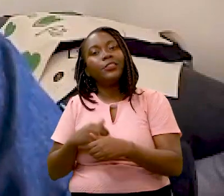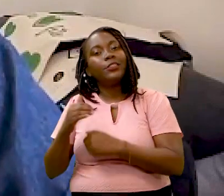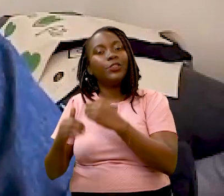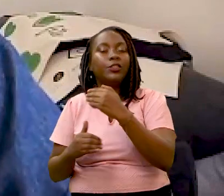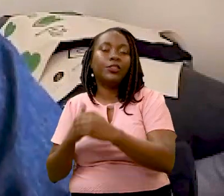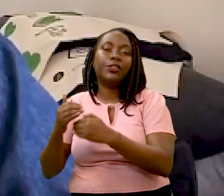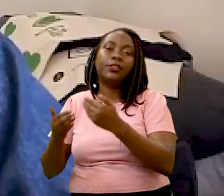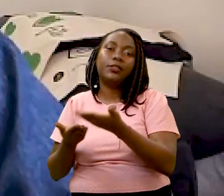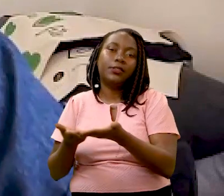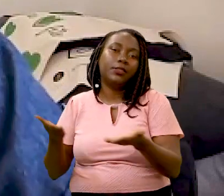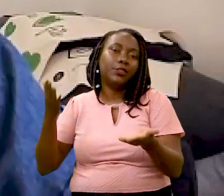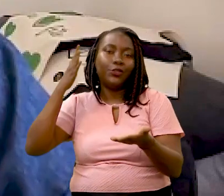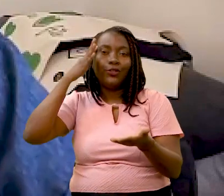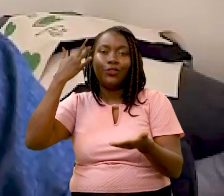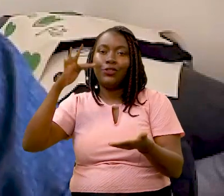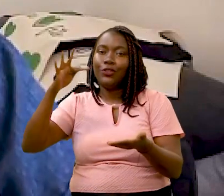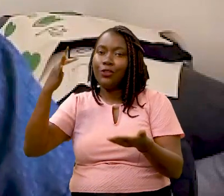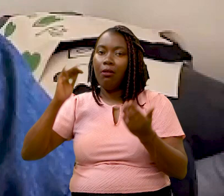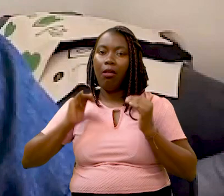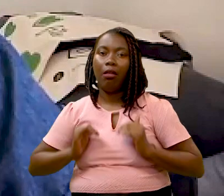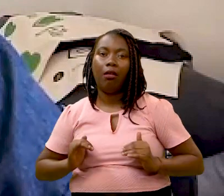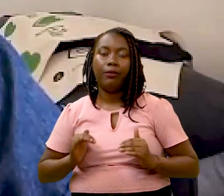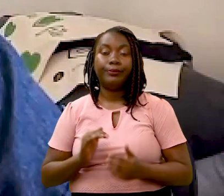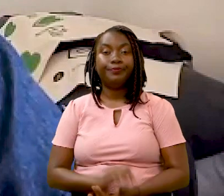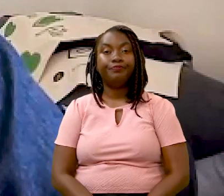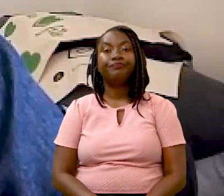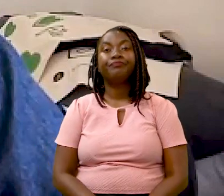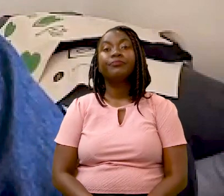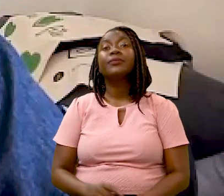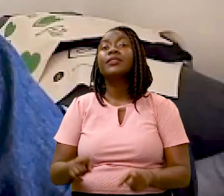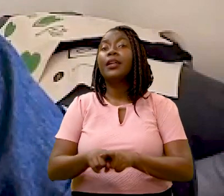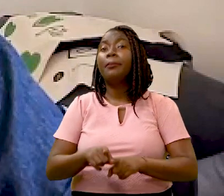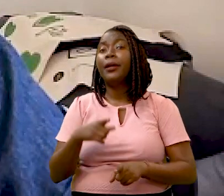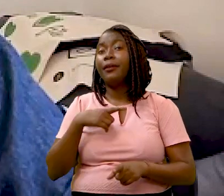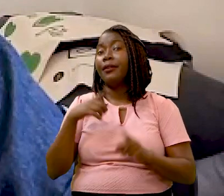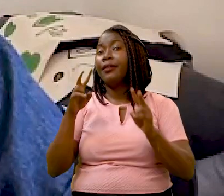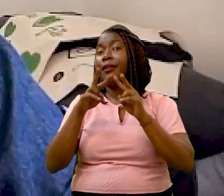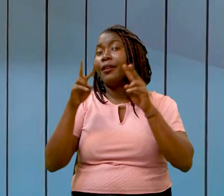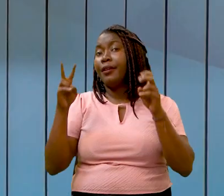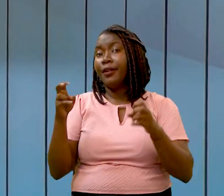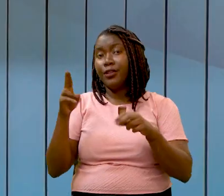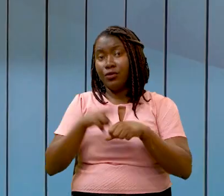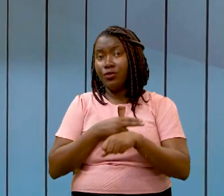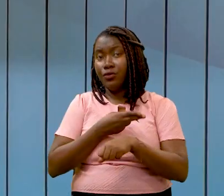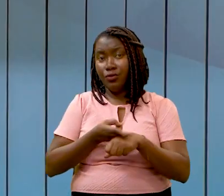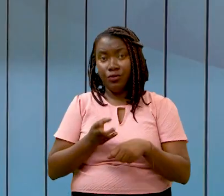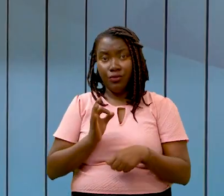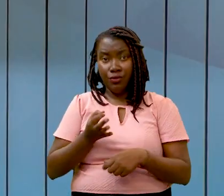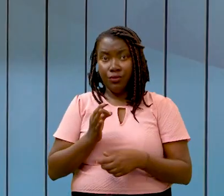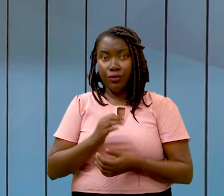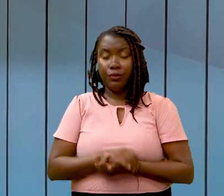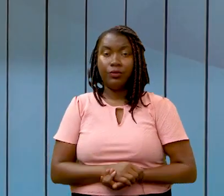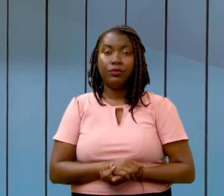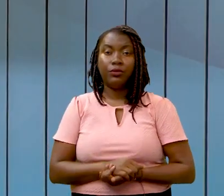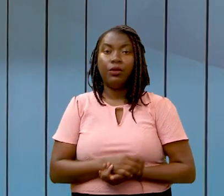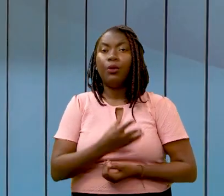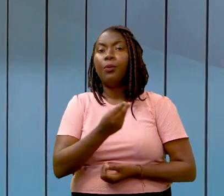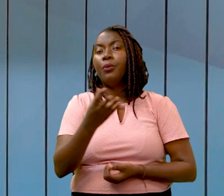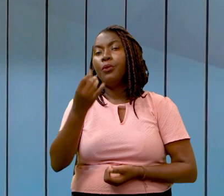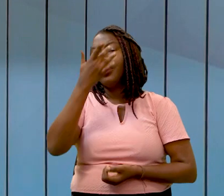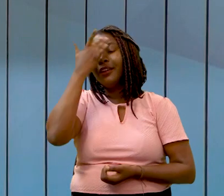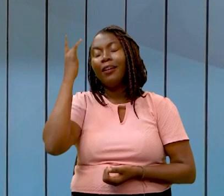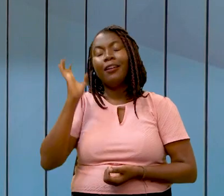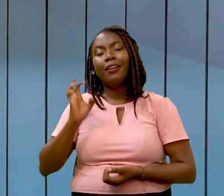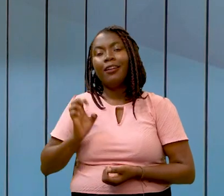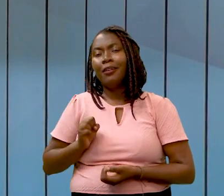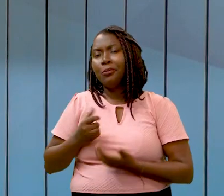desenvolver essas dores de cabeça incapacitantes. Doutora, também tem a questão do chocolate, né? Muita Sim. gente ama,